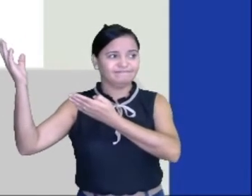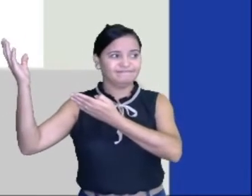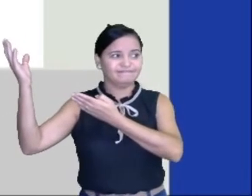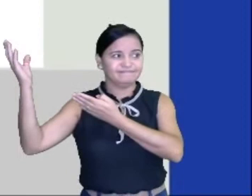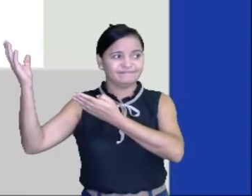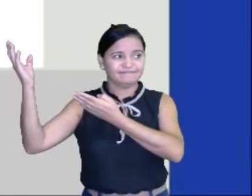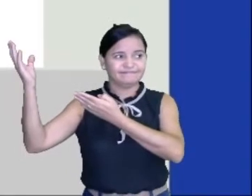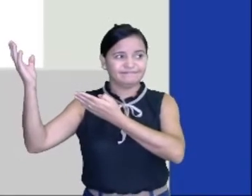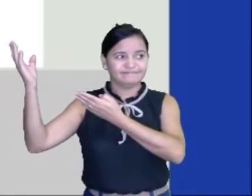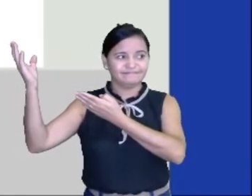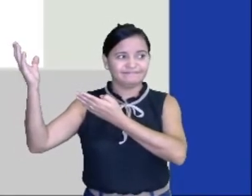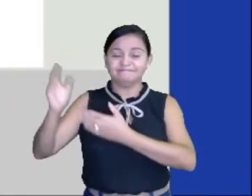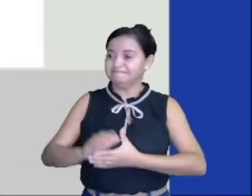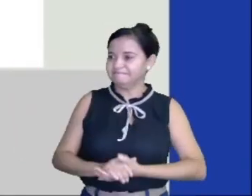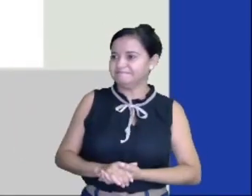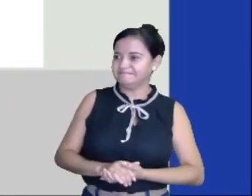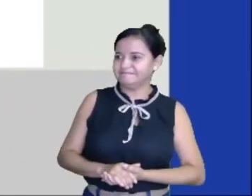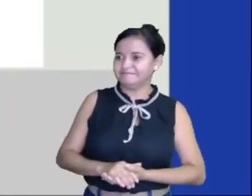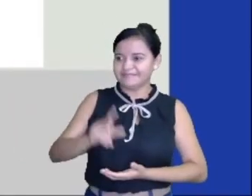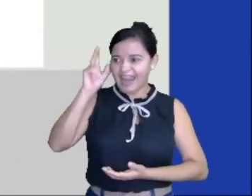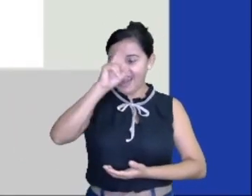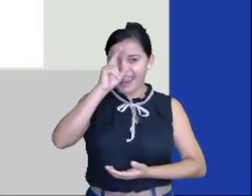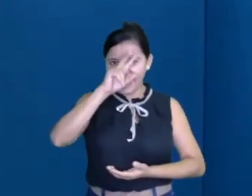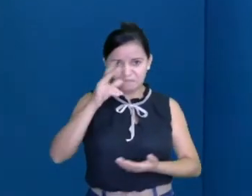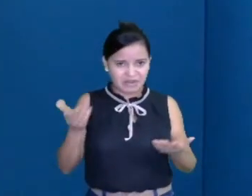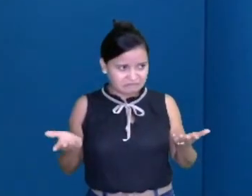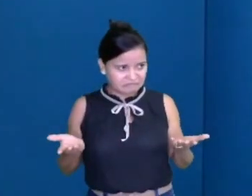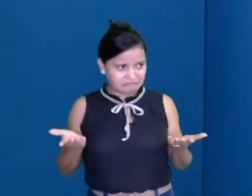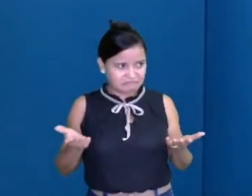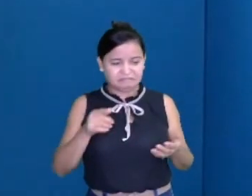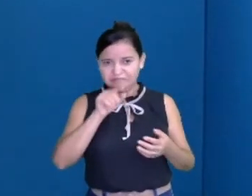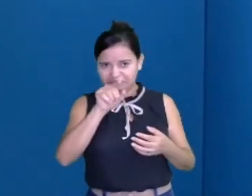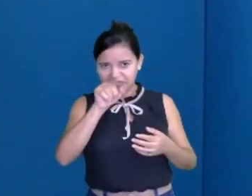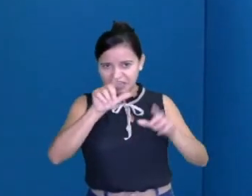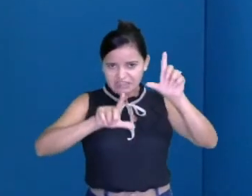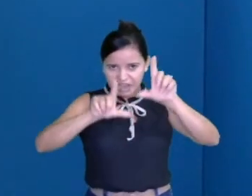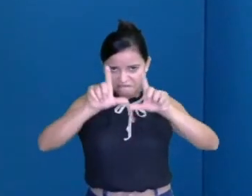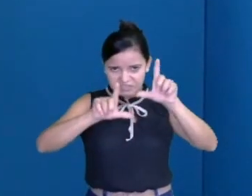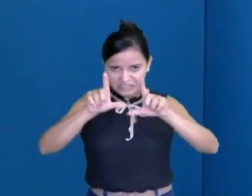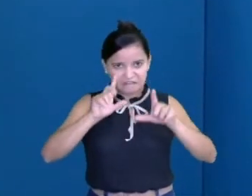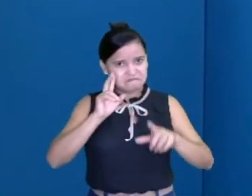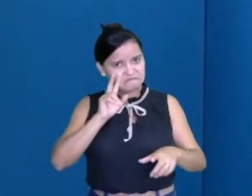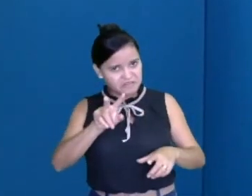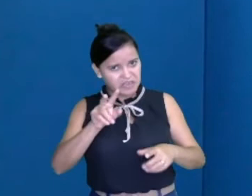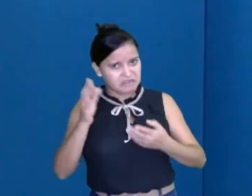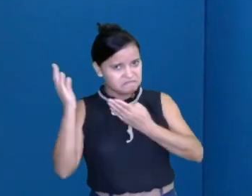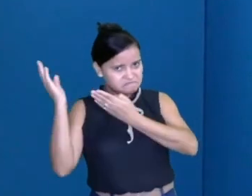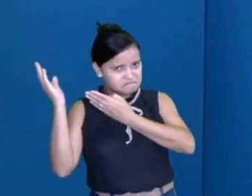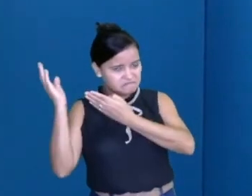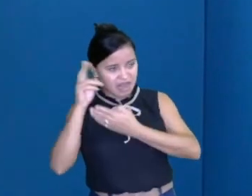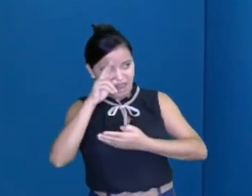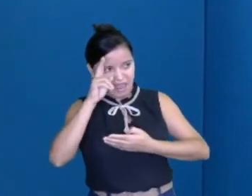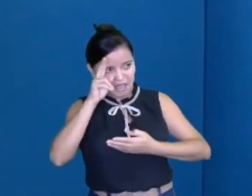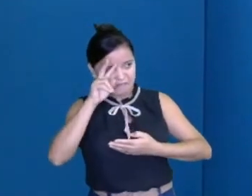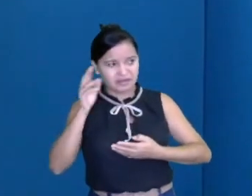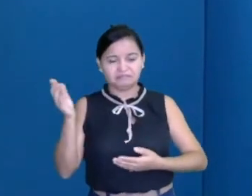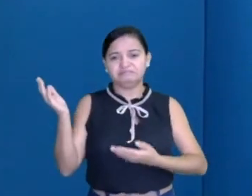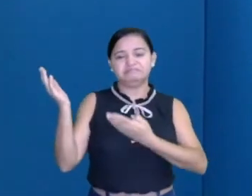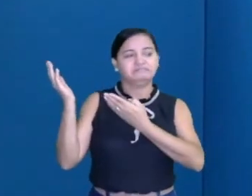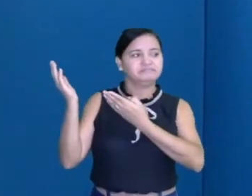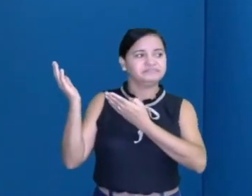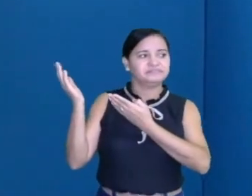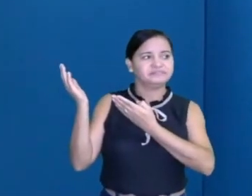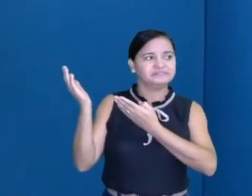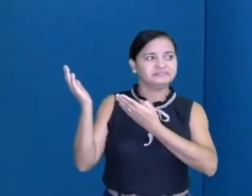lembra desse desenho? Capitão Planeta? Acho que não lembram não, porque muitos aqui eu acho que não assistiam programa infantil. Mas, se você